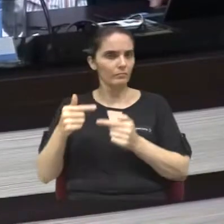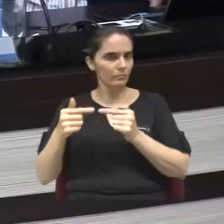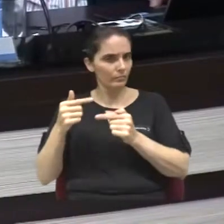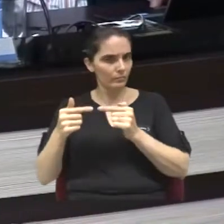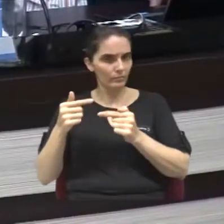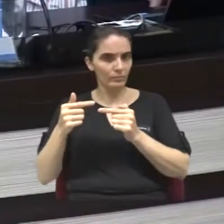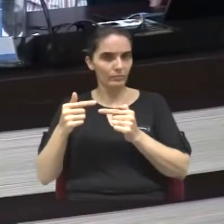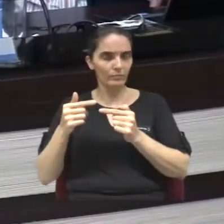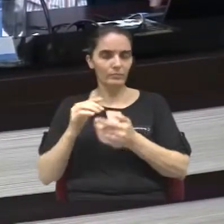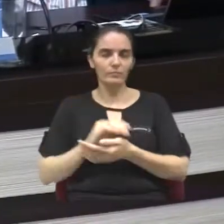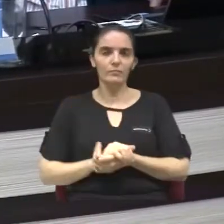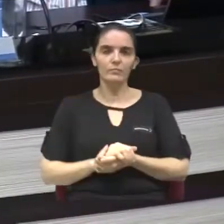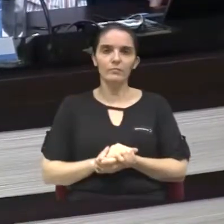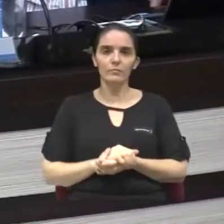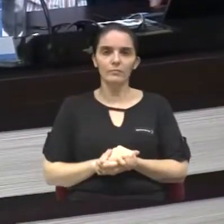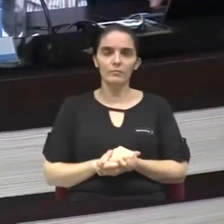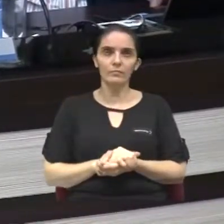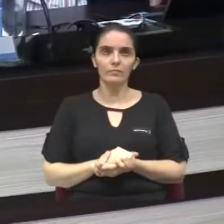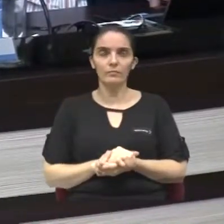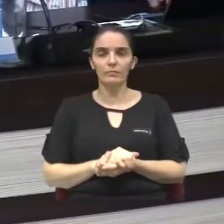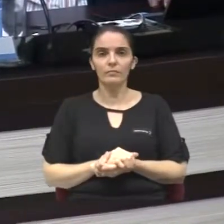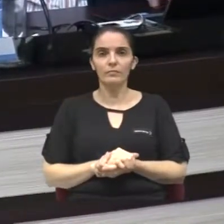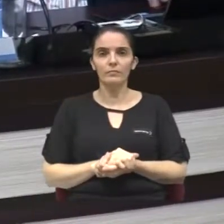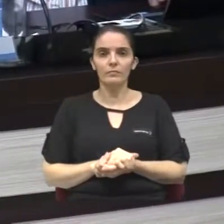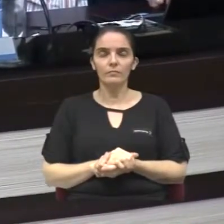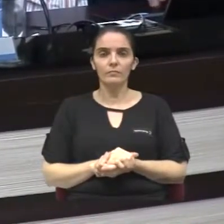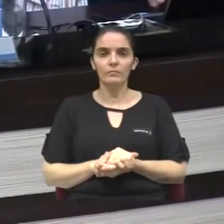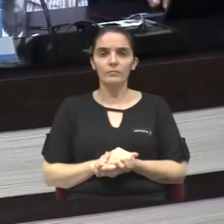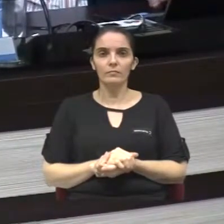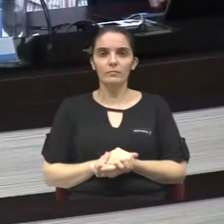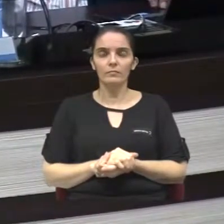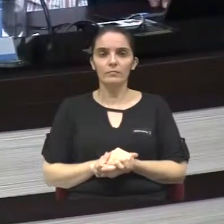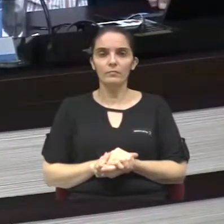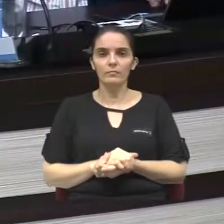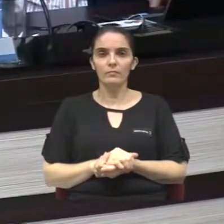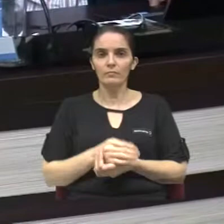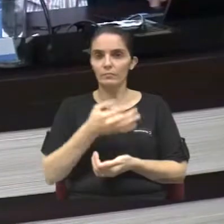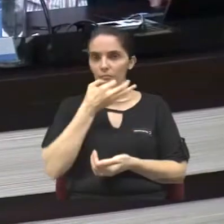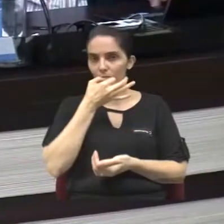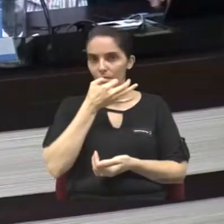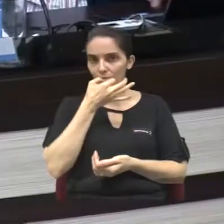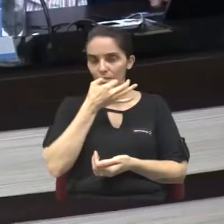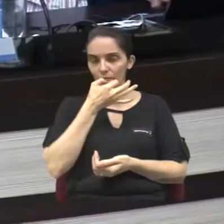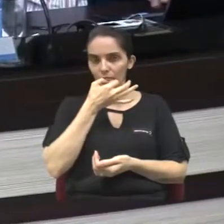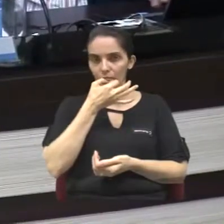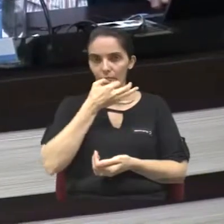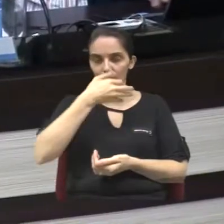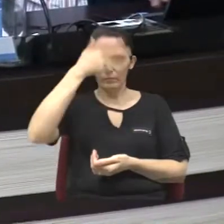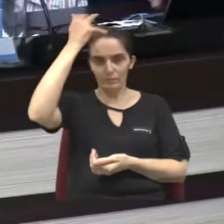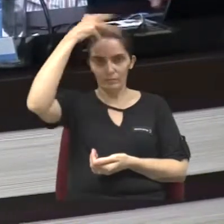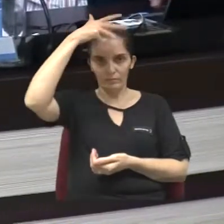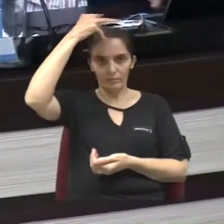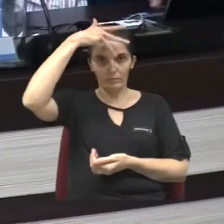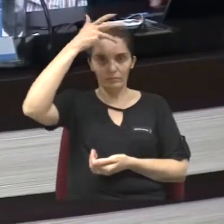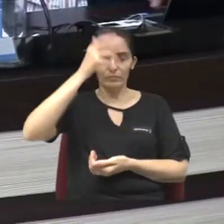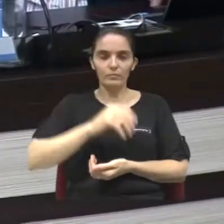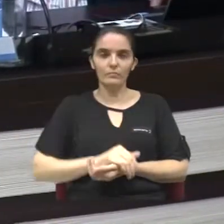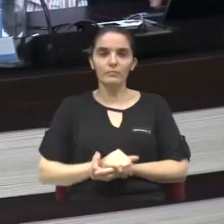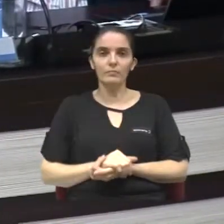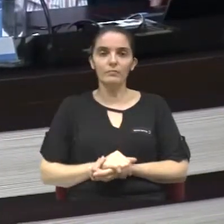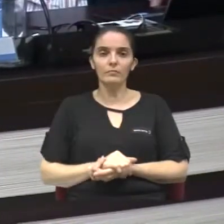discutir? Desejo, senhor presidente. Para discutir o projeto 101/18, a vereadora Érica Tanque.